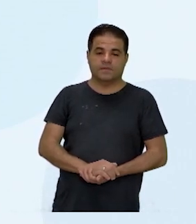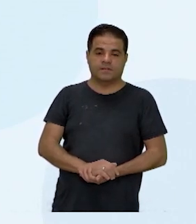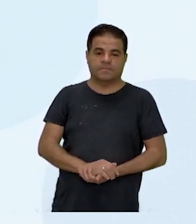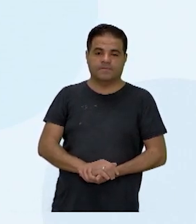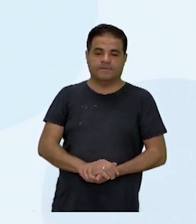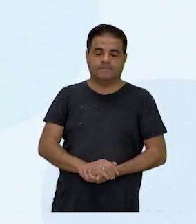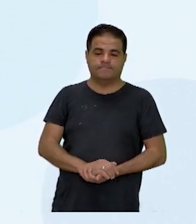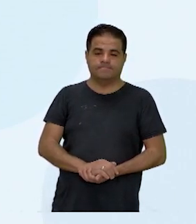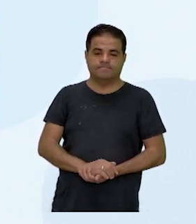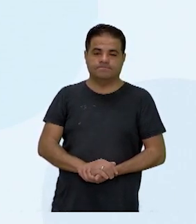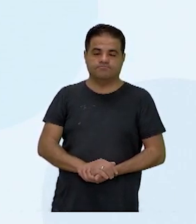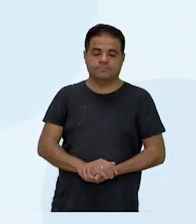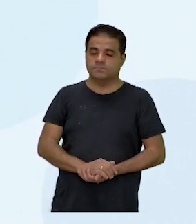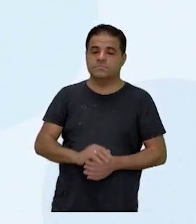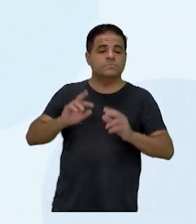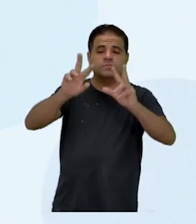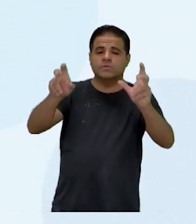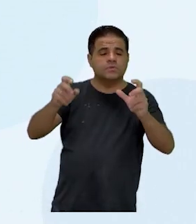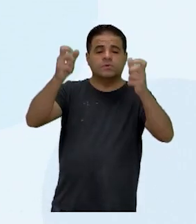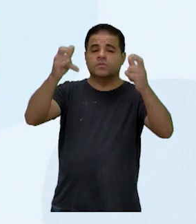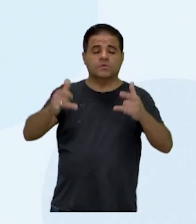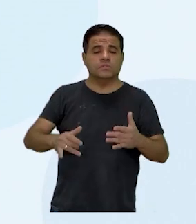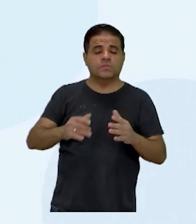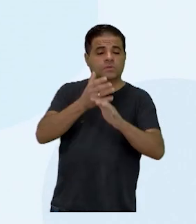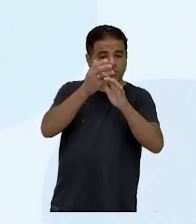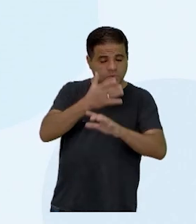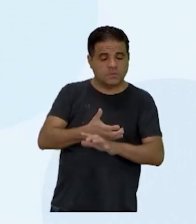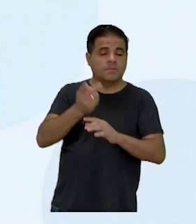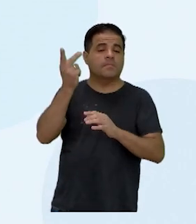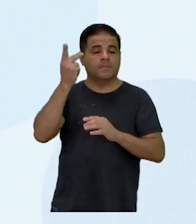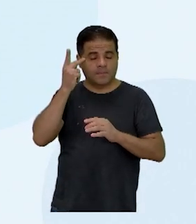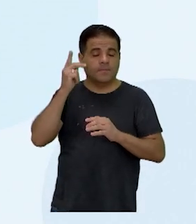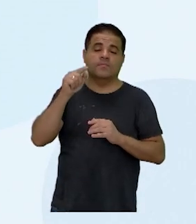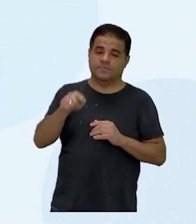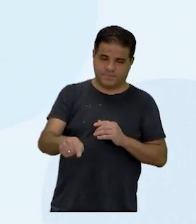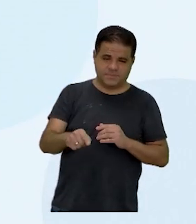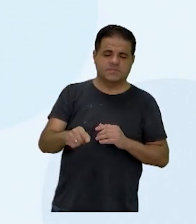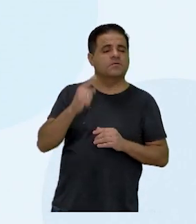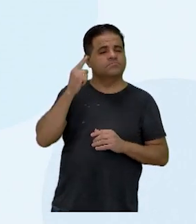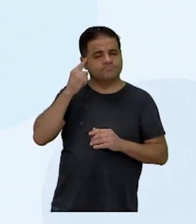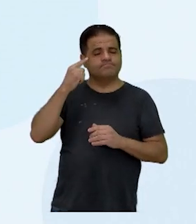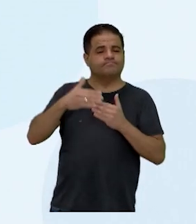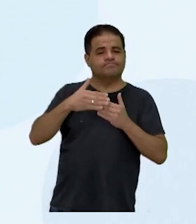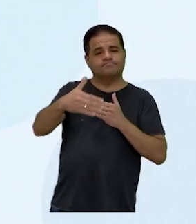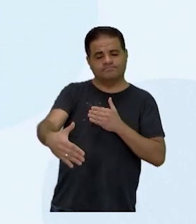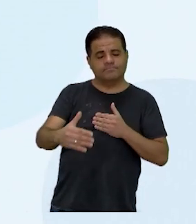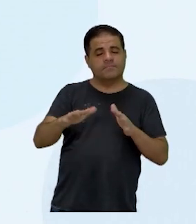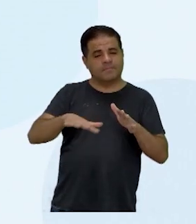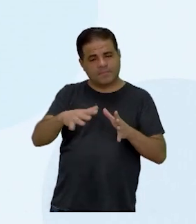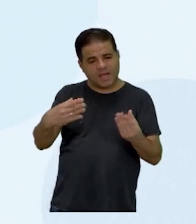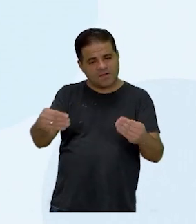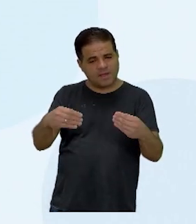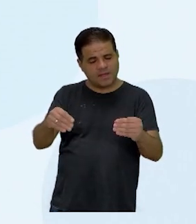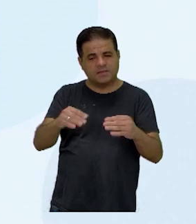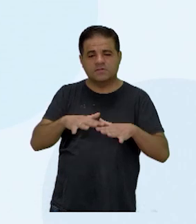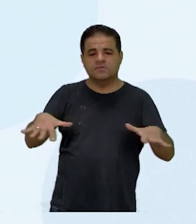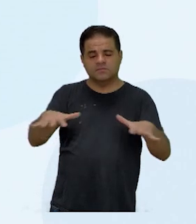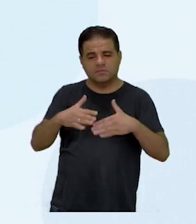Lembre-se de que pela lei e os referenciais de 2018, os